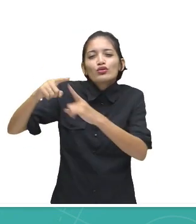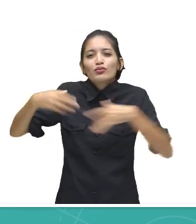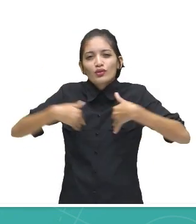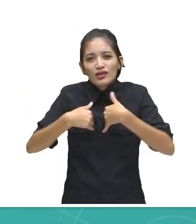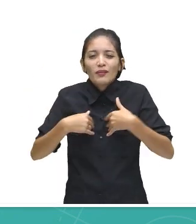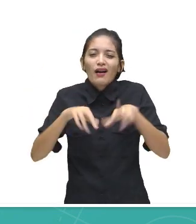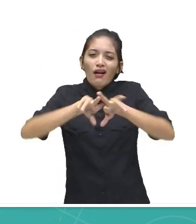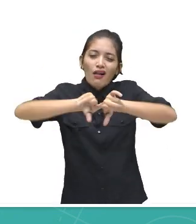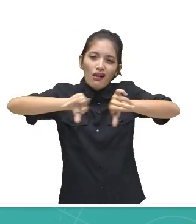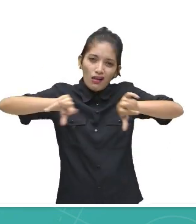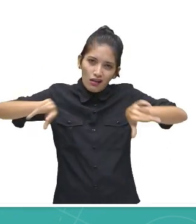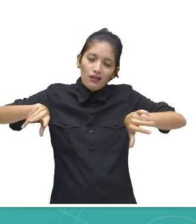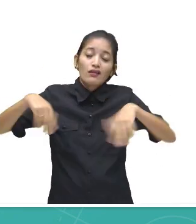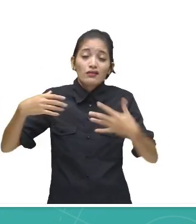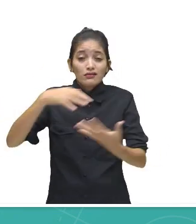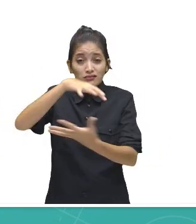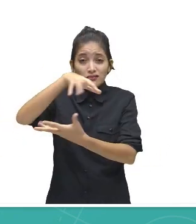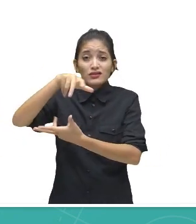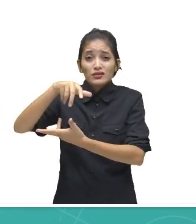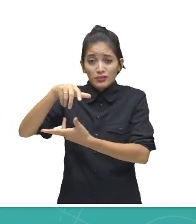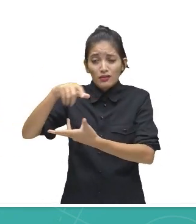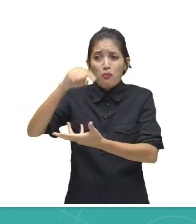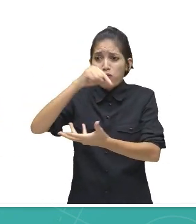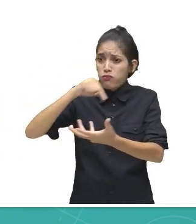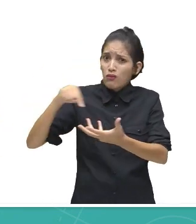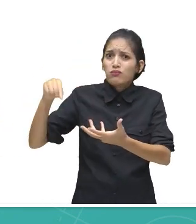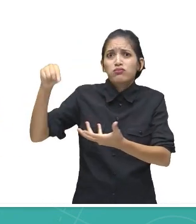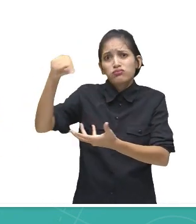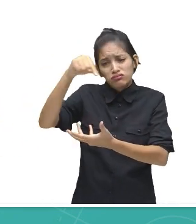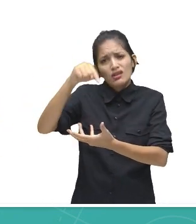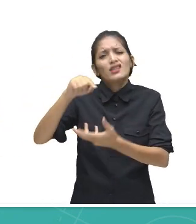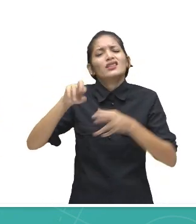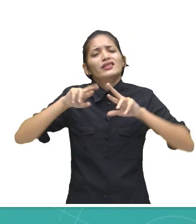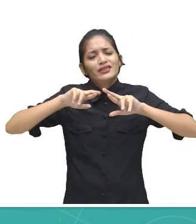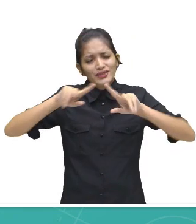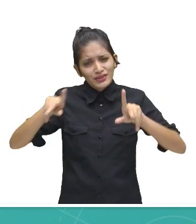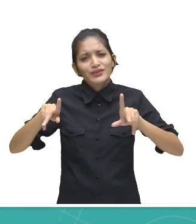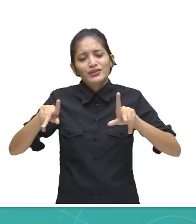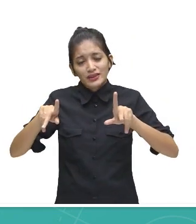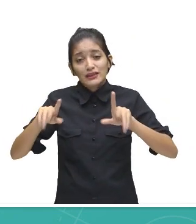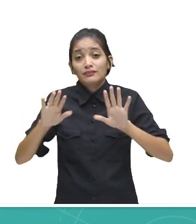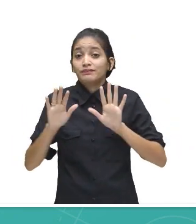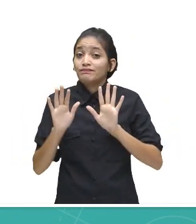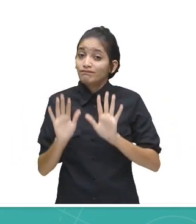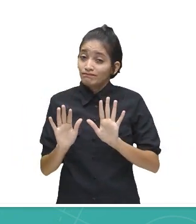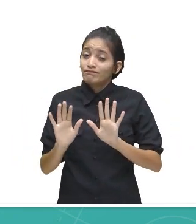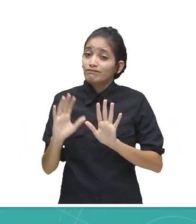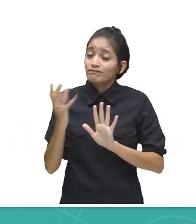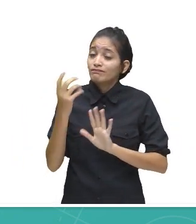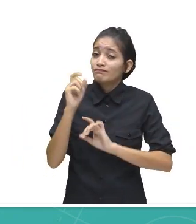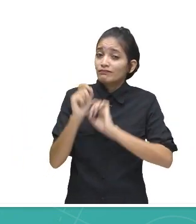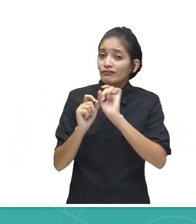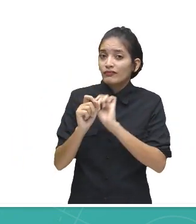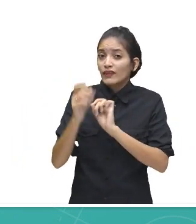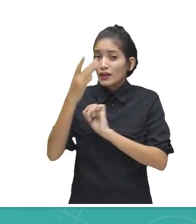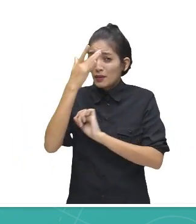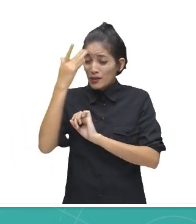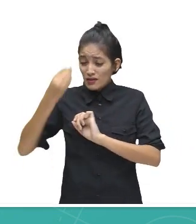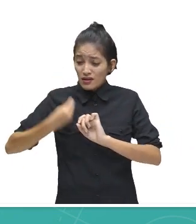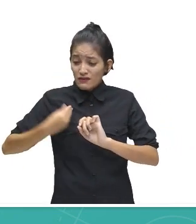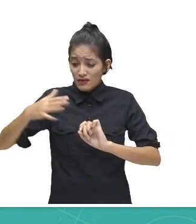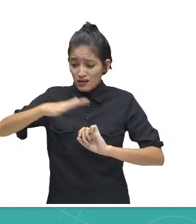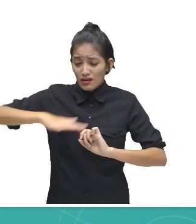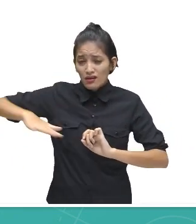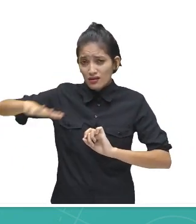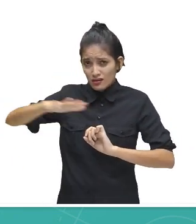Então, o nosso planeta é muito grande, tem muitas diferenças entre eles. Mas, quem fica na mesma área,